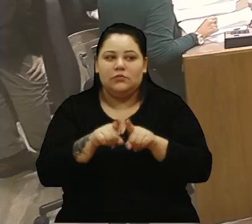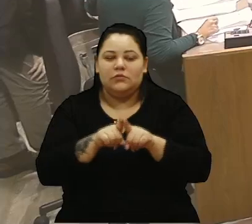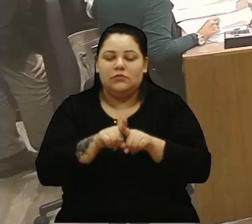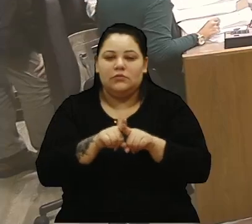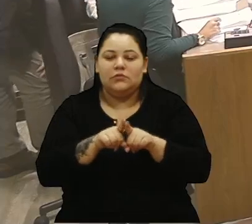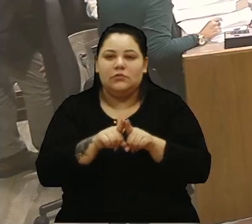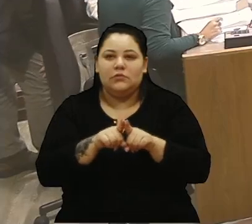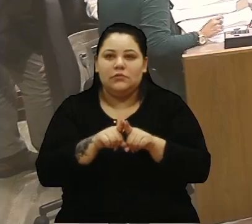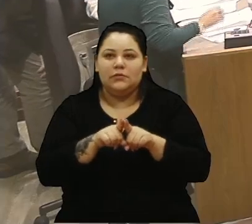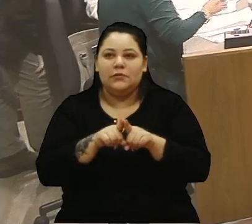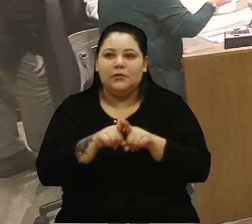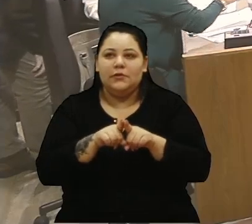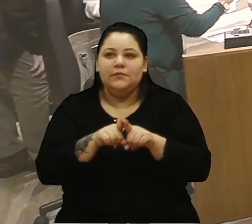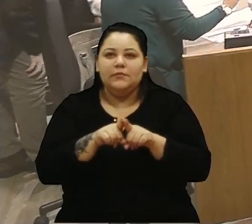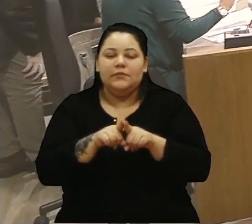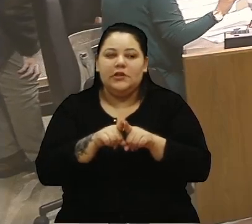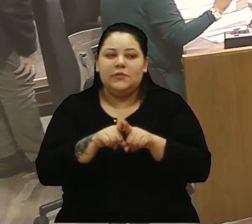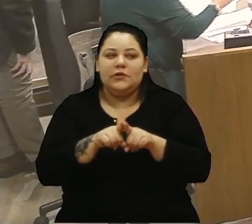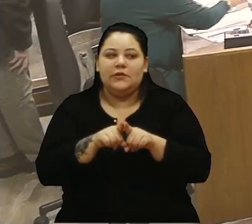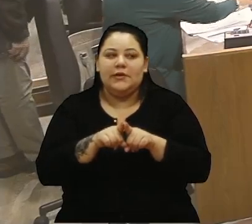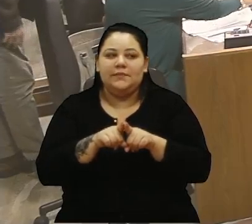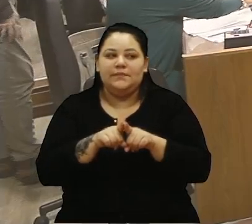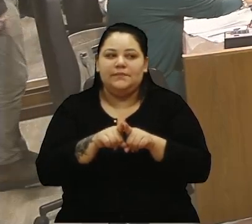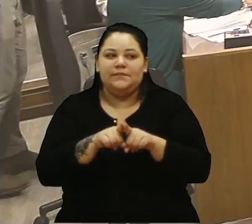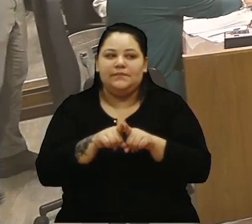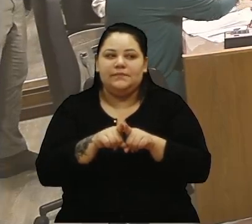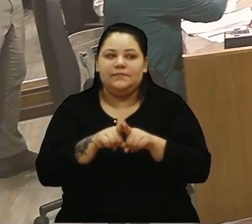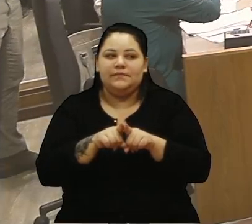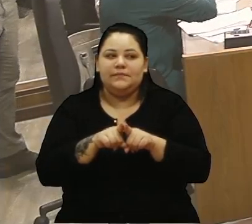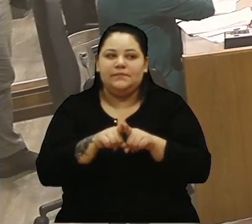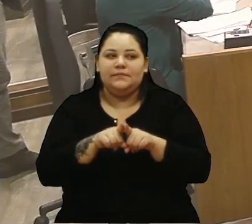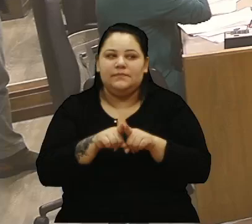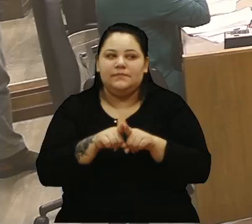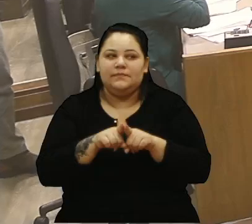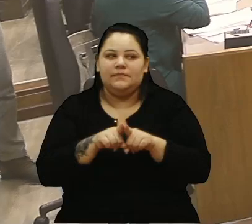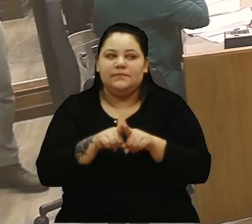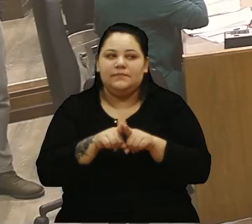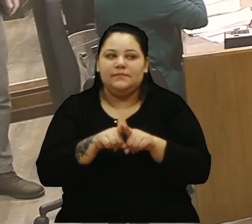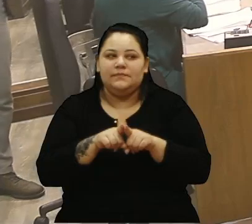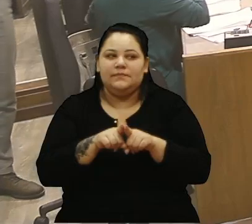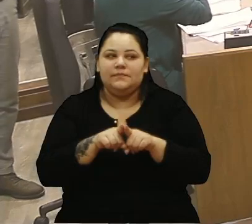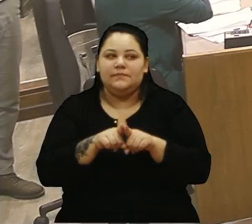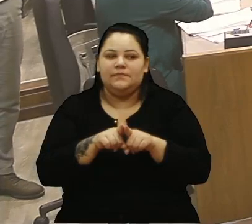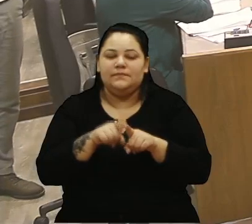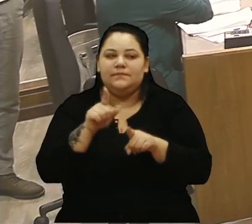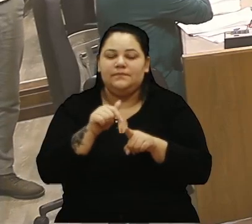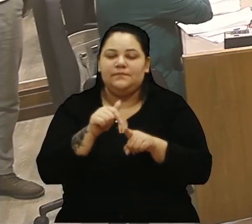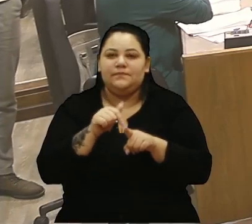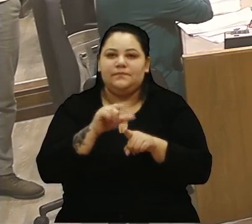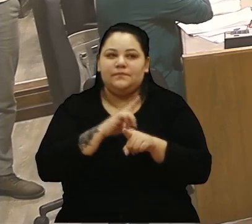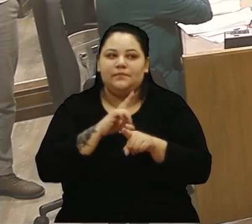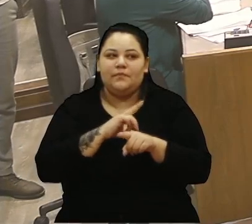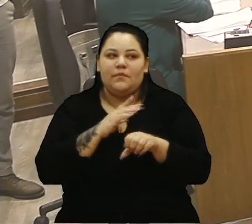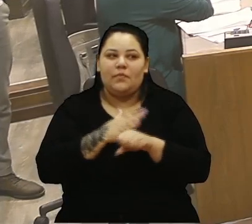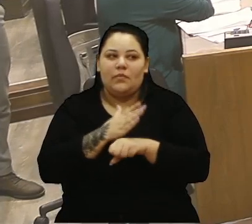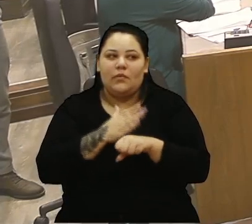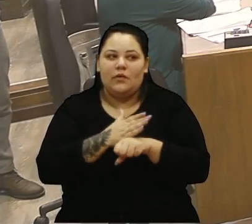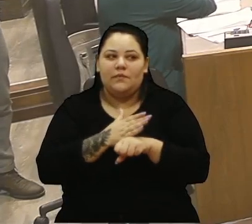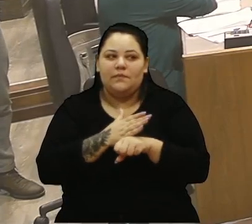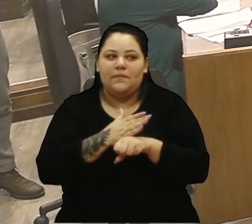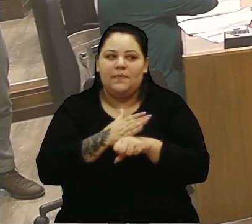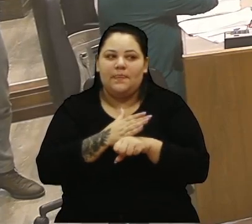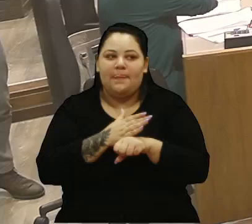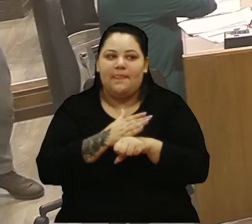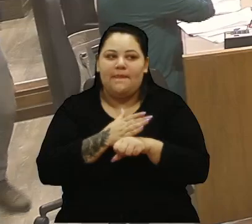infantil, na expectativa de que se chegue a um bom termo nos pleitos que